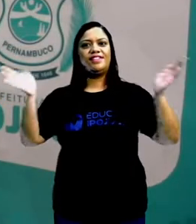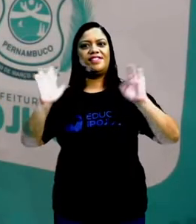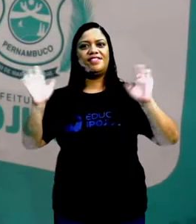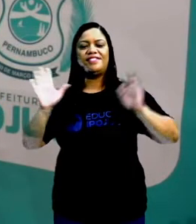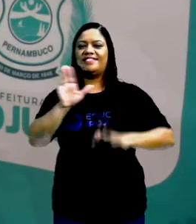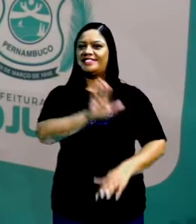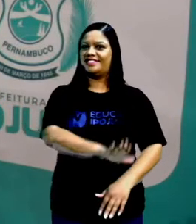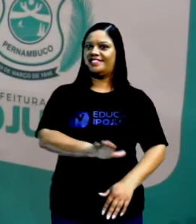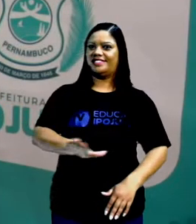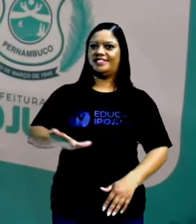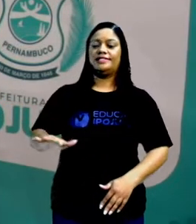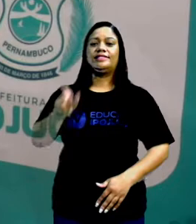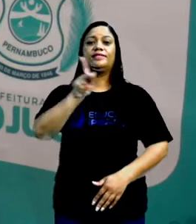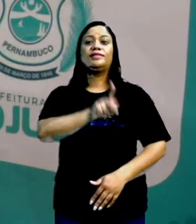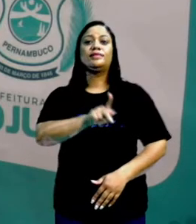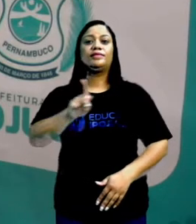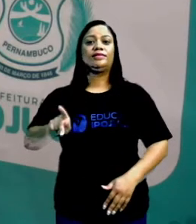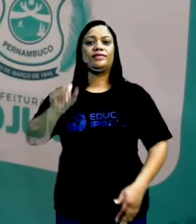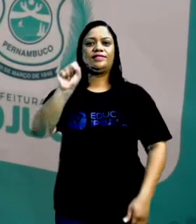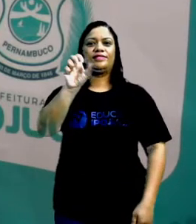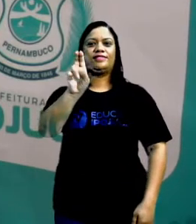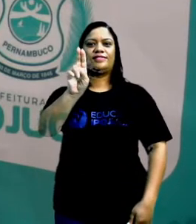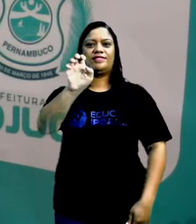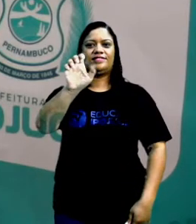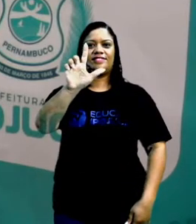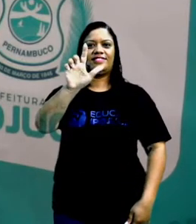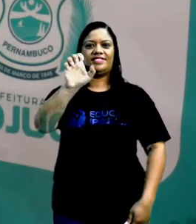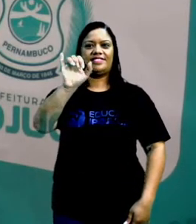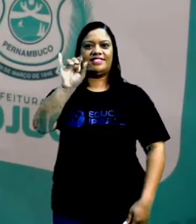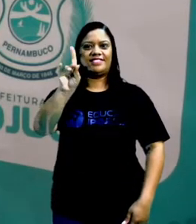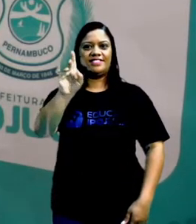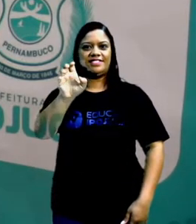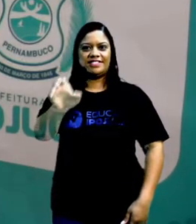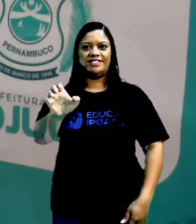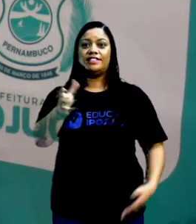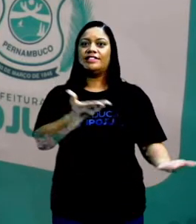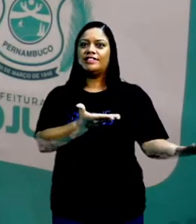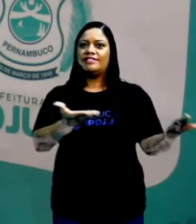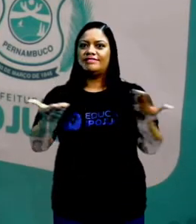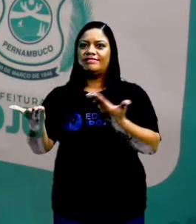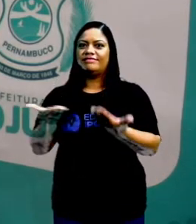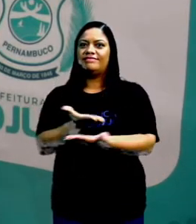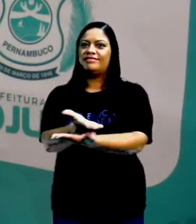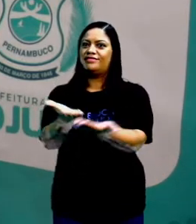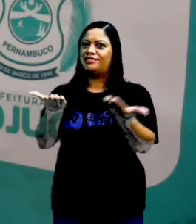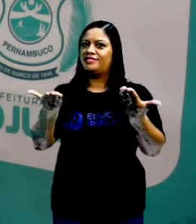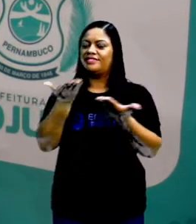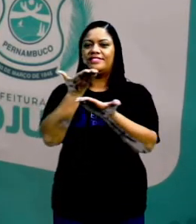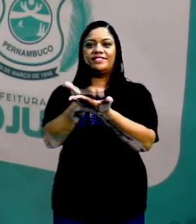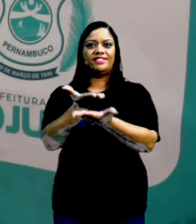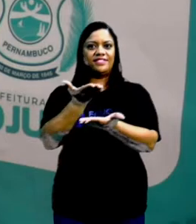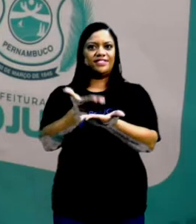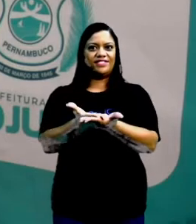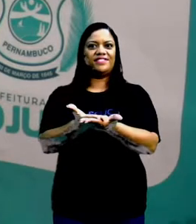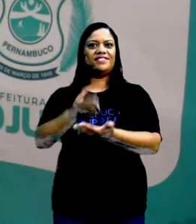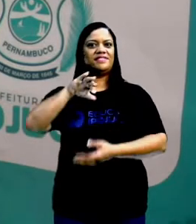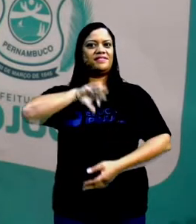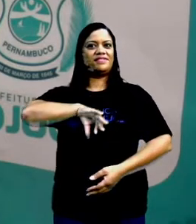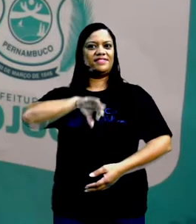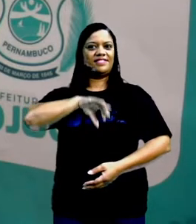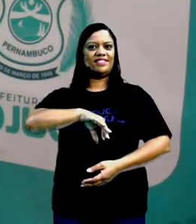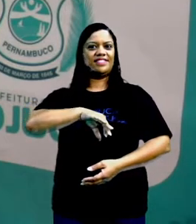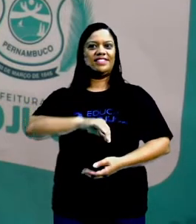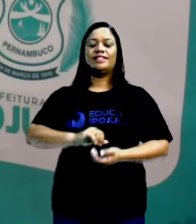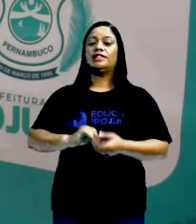Olá, crianças! Sou a professora Sueleide Severo. Convido vocês para a nossa aula de língua